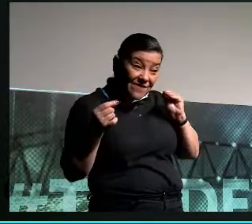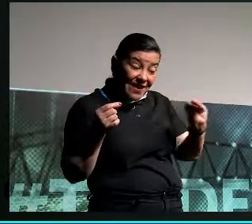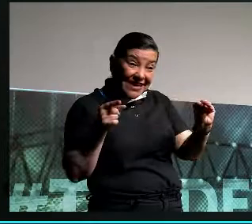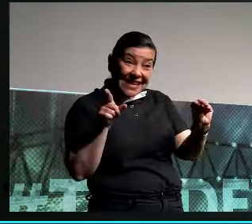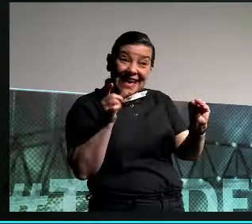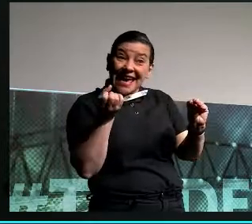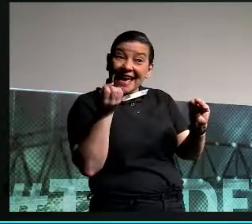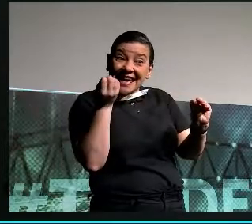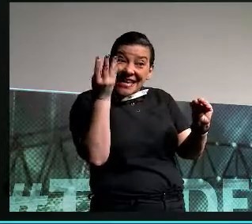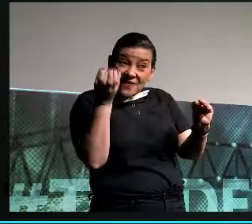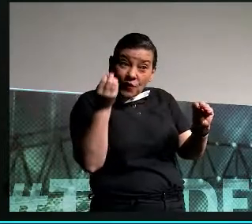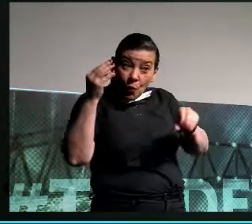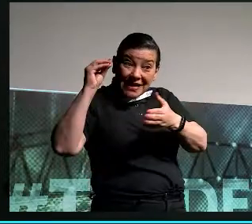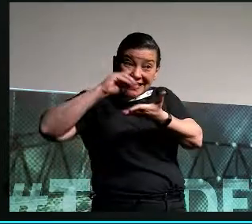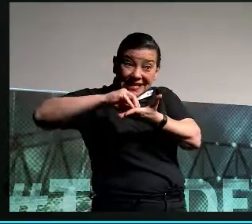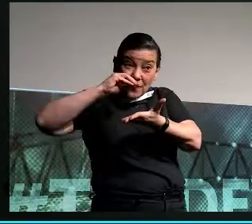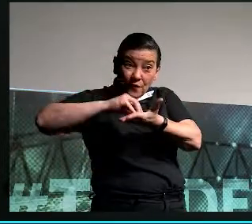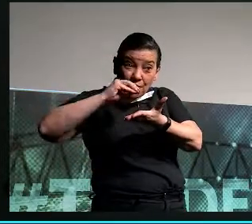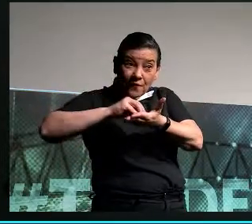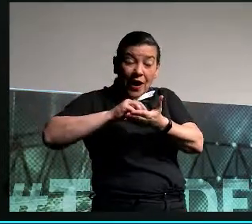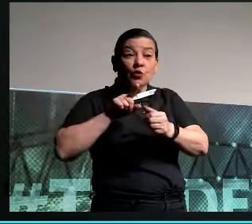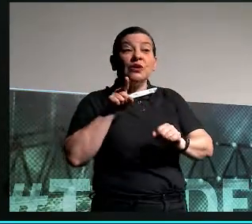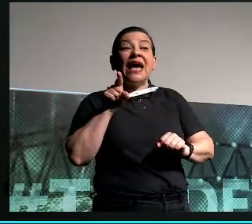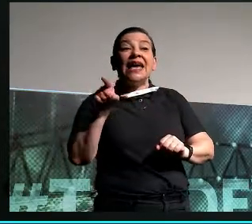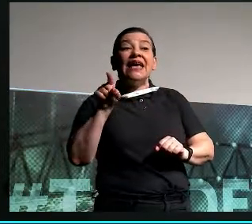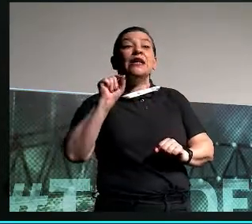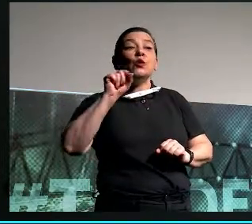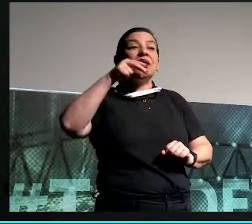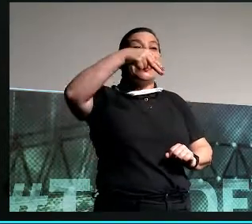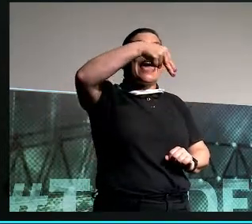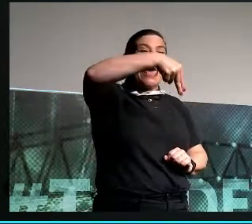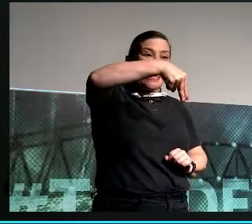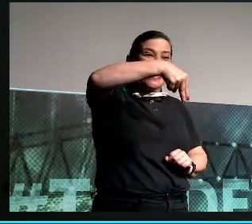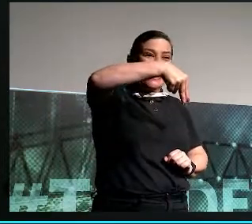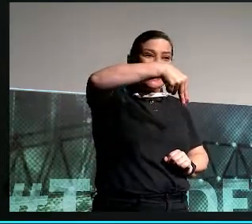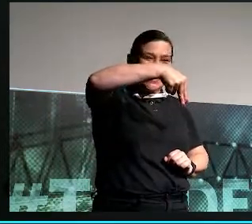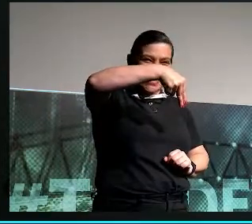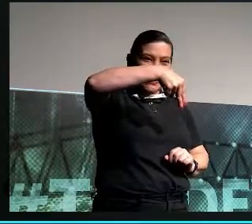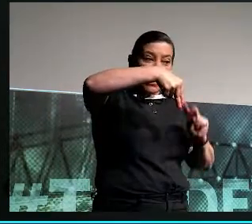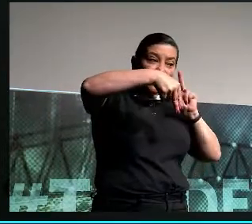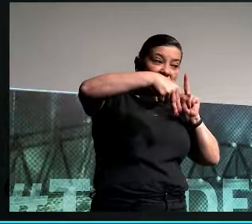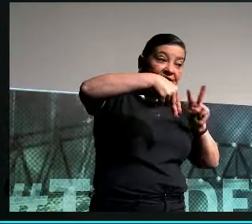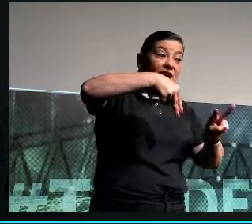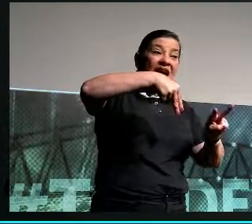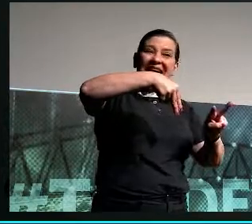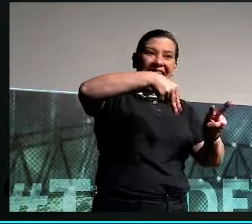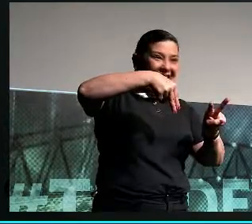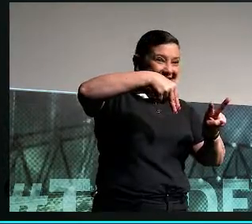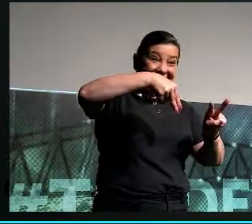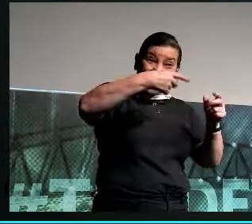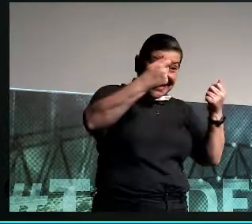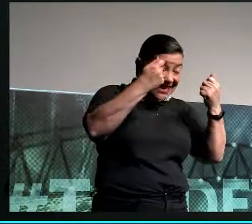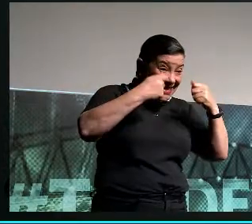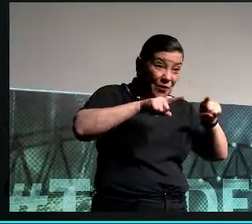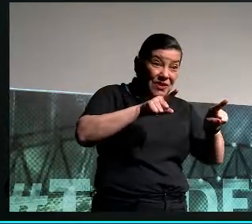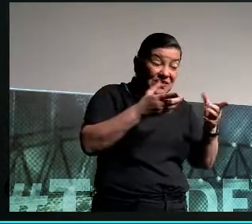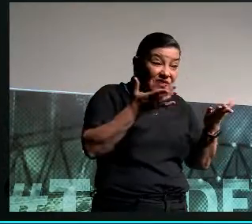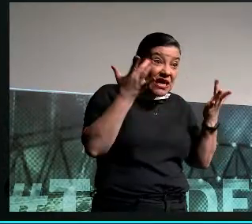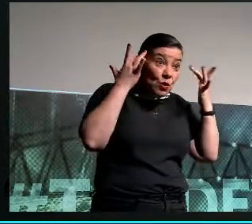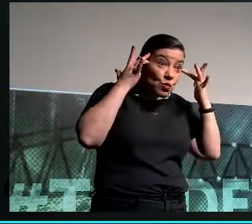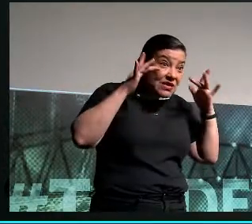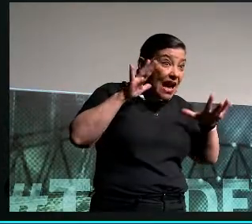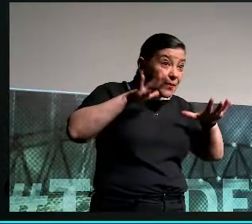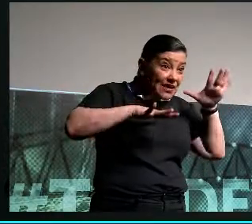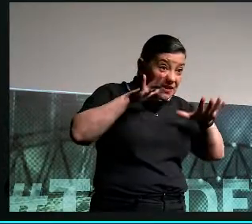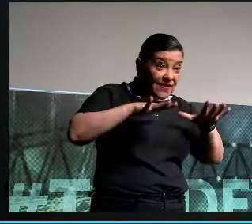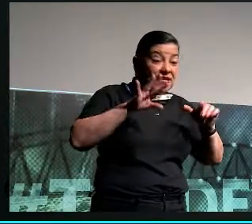para definir o tipo certo, ele normalmente lhe dá um N implícito. Para você não ter esse N implícito, que você não sabe que ele está lá,